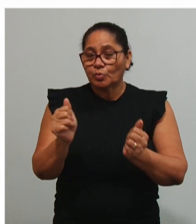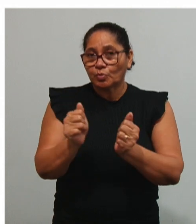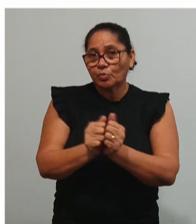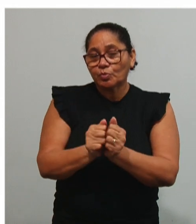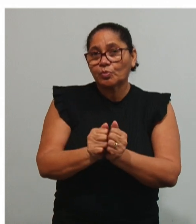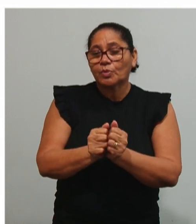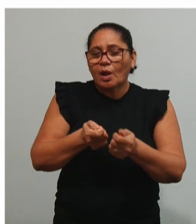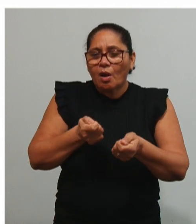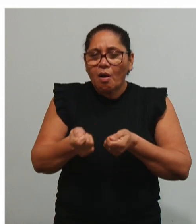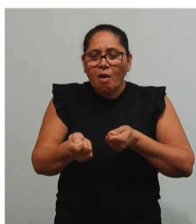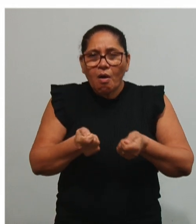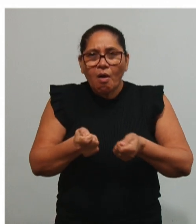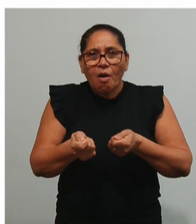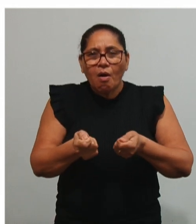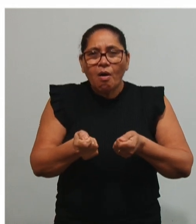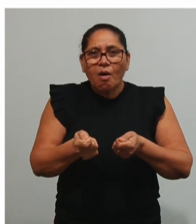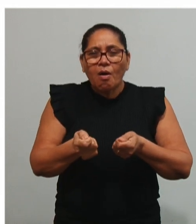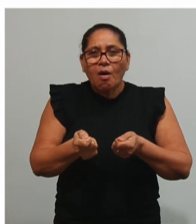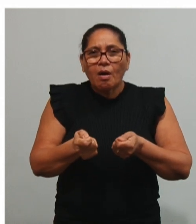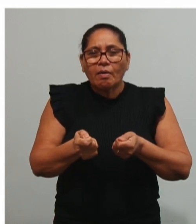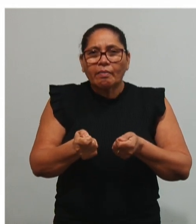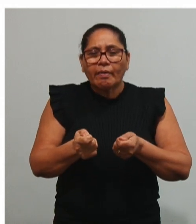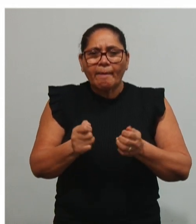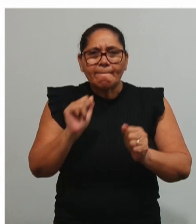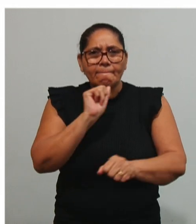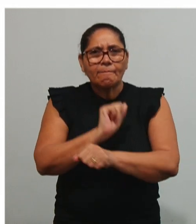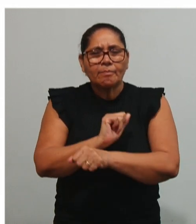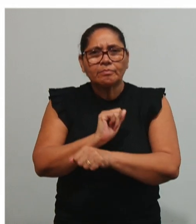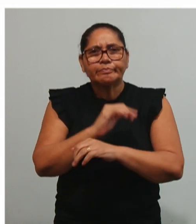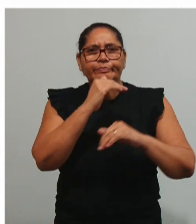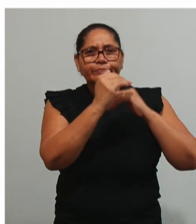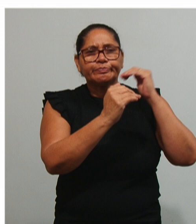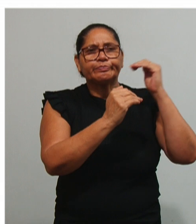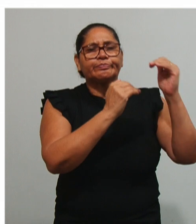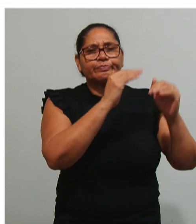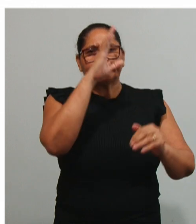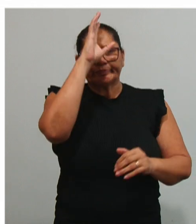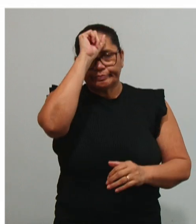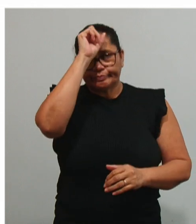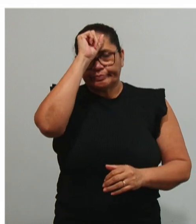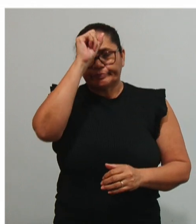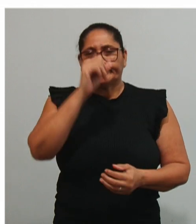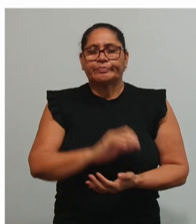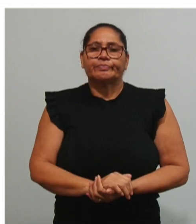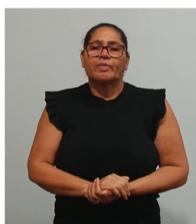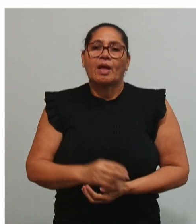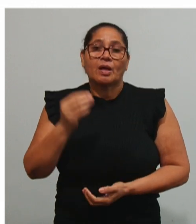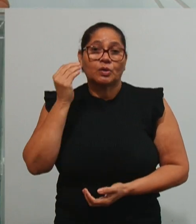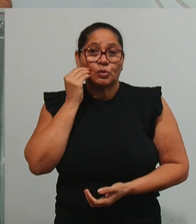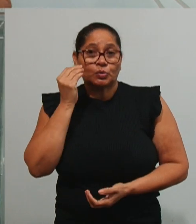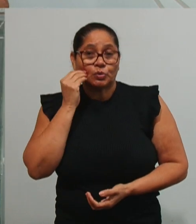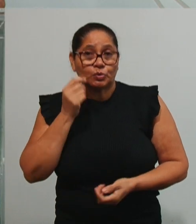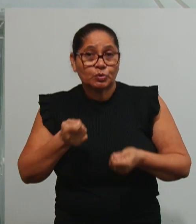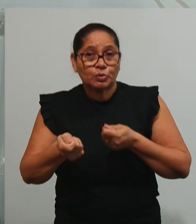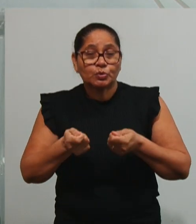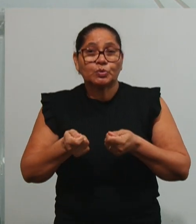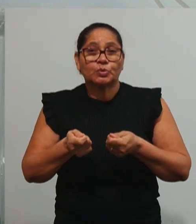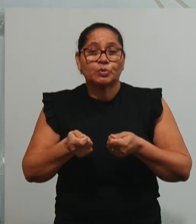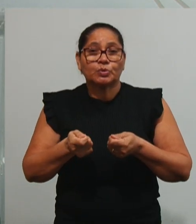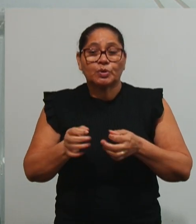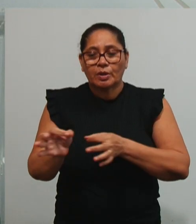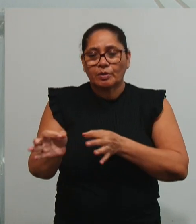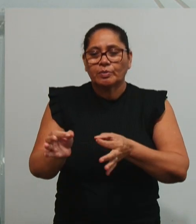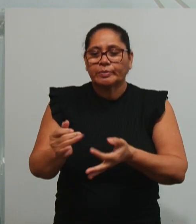Tentar controlar sem interromper o processo de aprendizado. Essa tentativa de controle é o